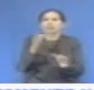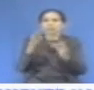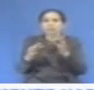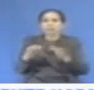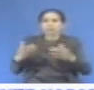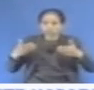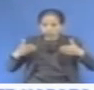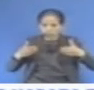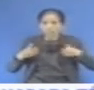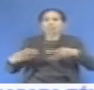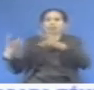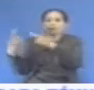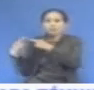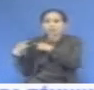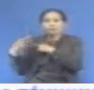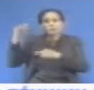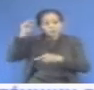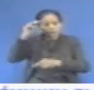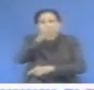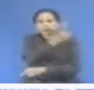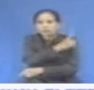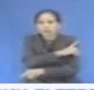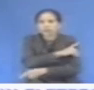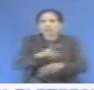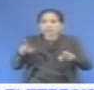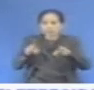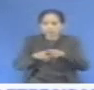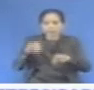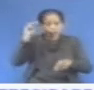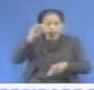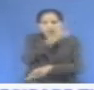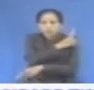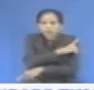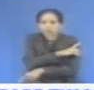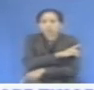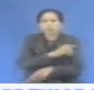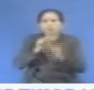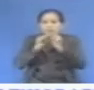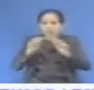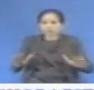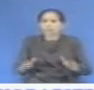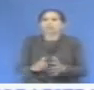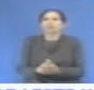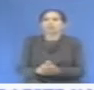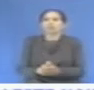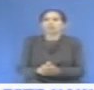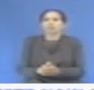ia competências, mas o ministro de defesa, não da ministra, questão da administração, boa ser nem outro, mas questão de